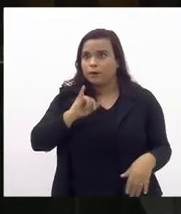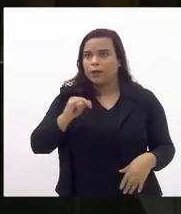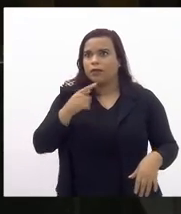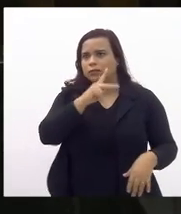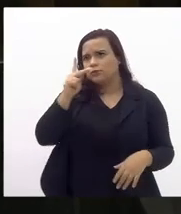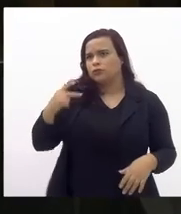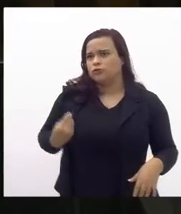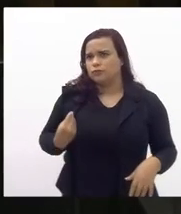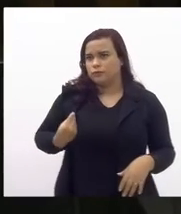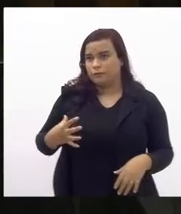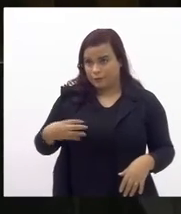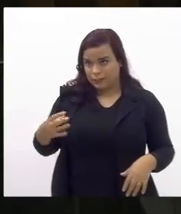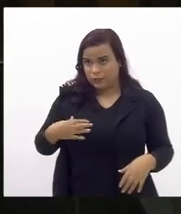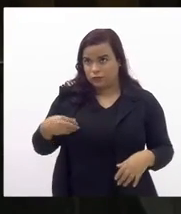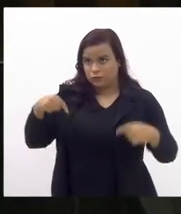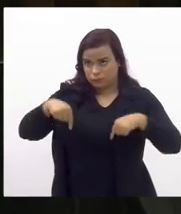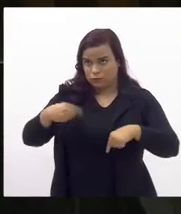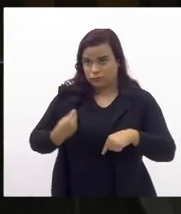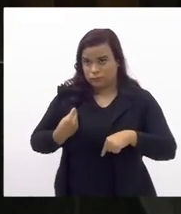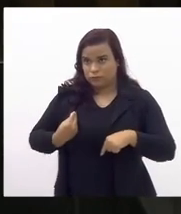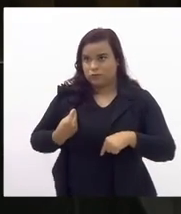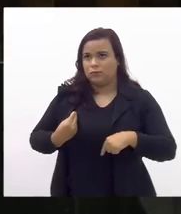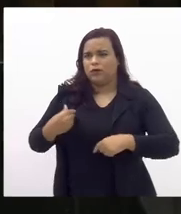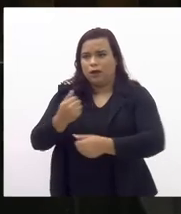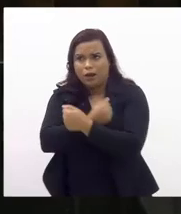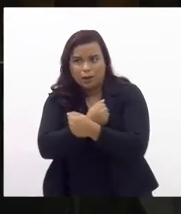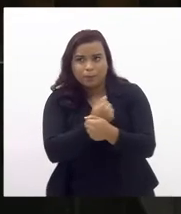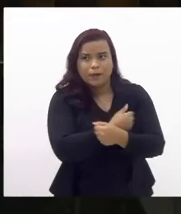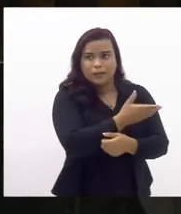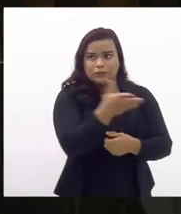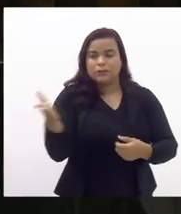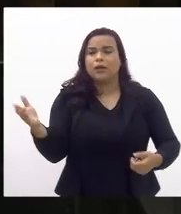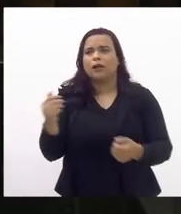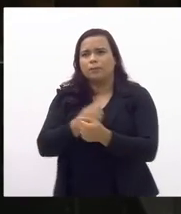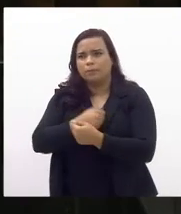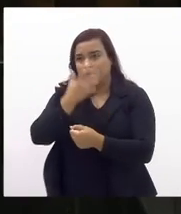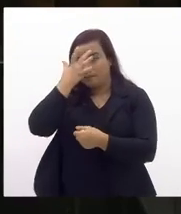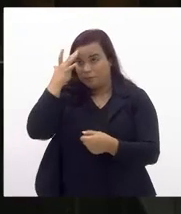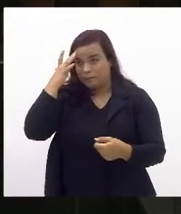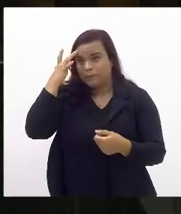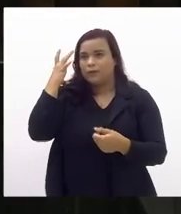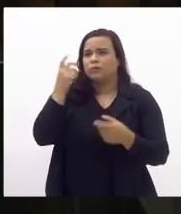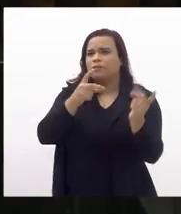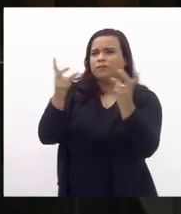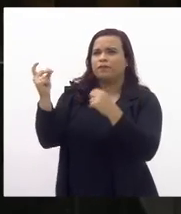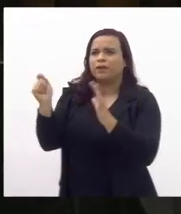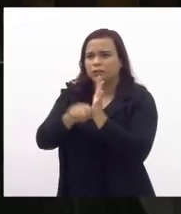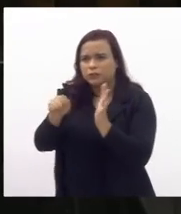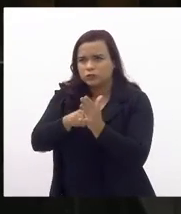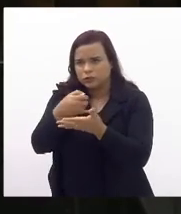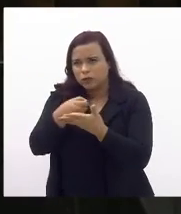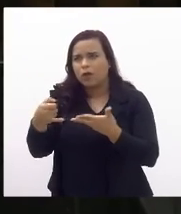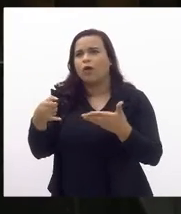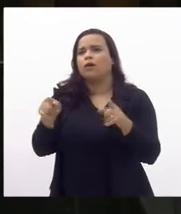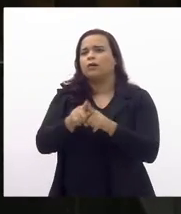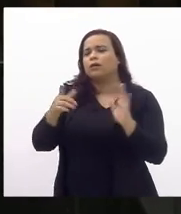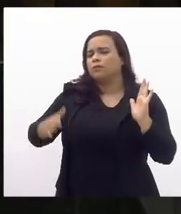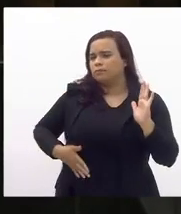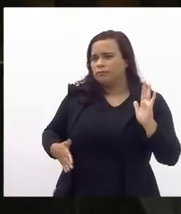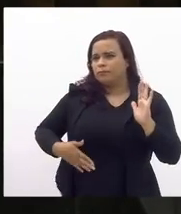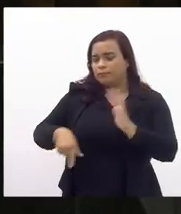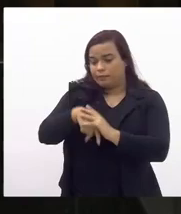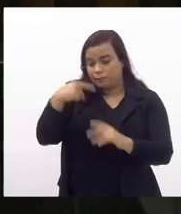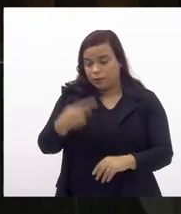estavam aqui abraçando esses que abraçam traficantes, que abraçam criminosos no Rio de Janeiro e querem fazer de um